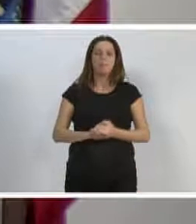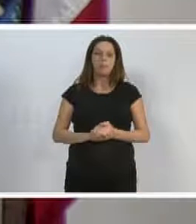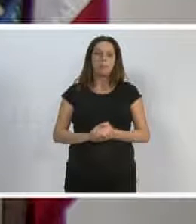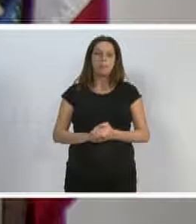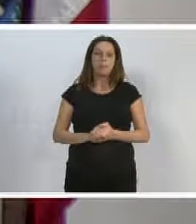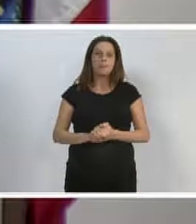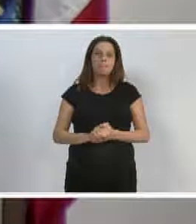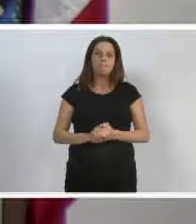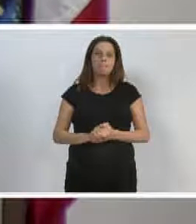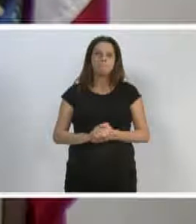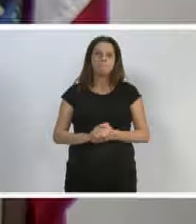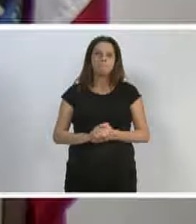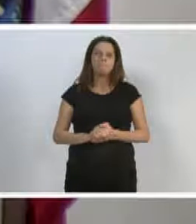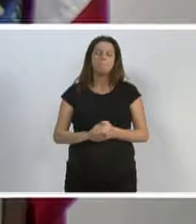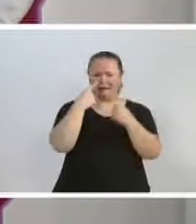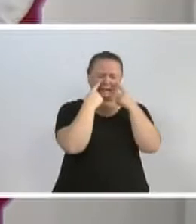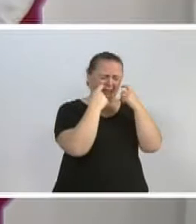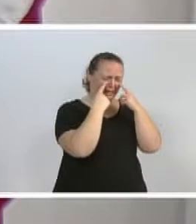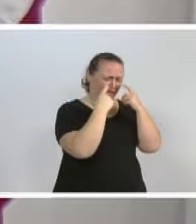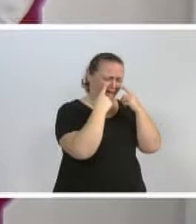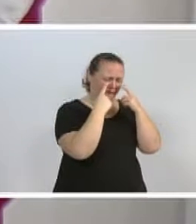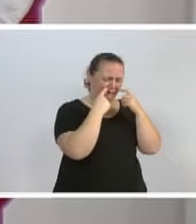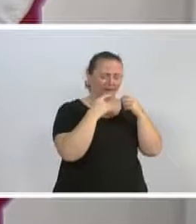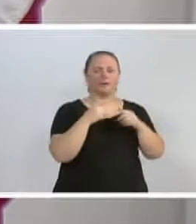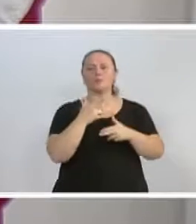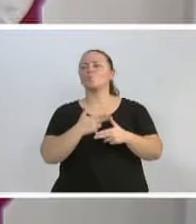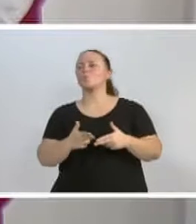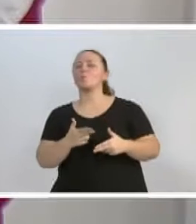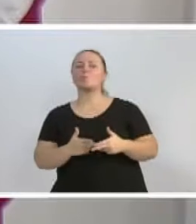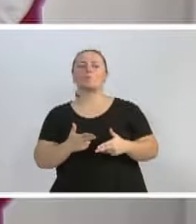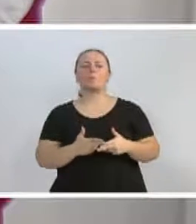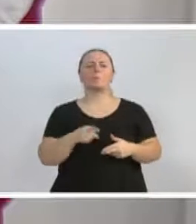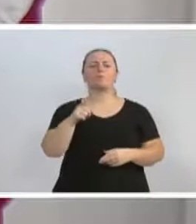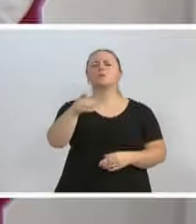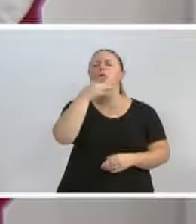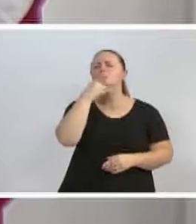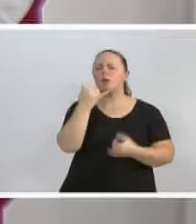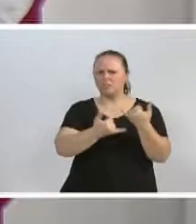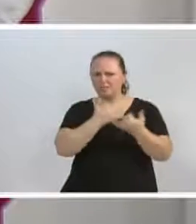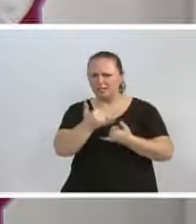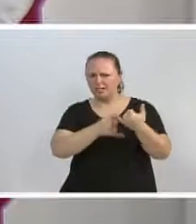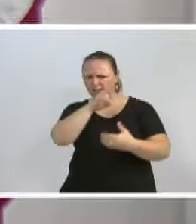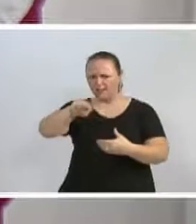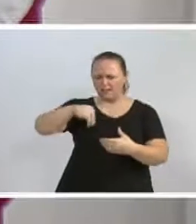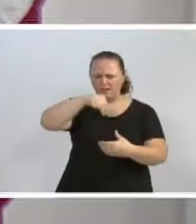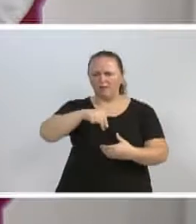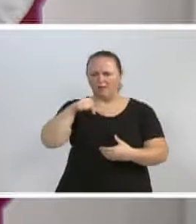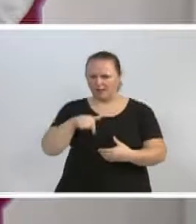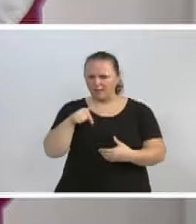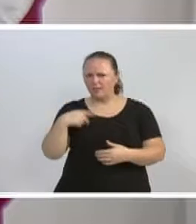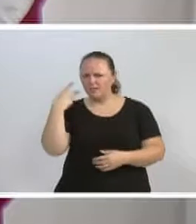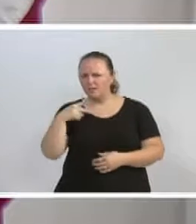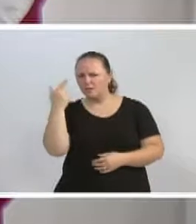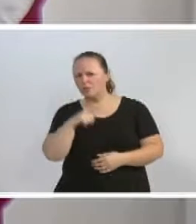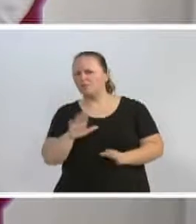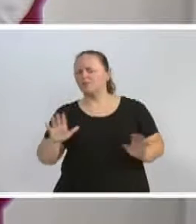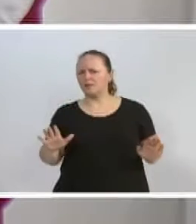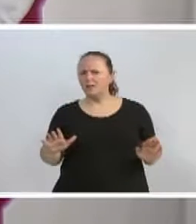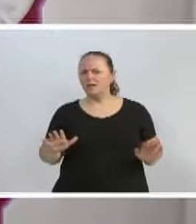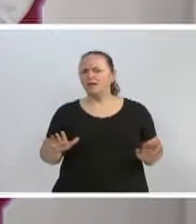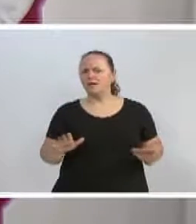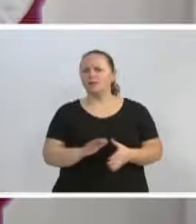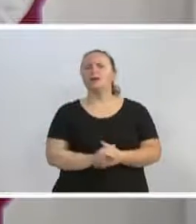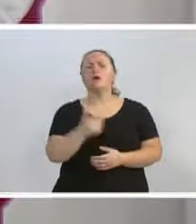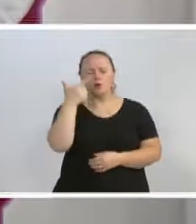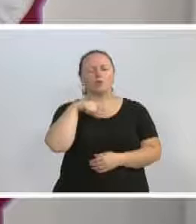sobre eventos da comunidade e célio dias falou a respeito da ousadia e constrangimento dos vereadores quando